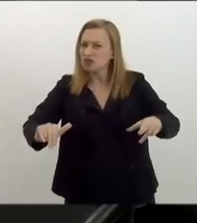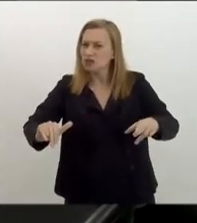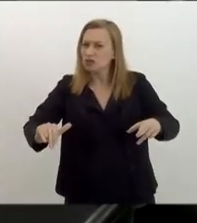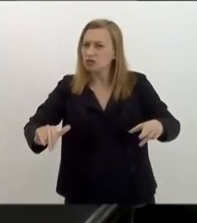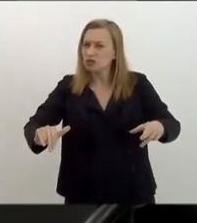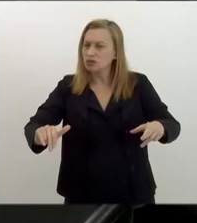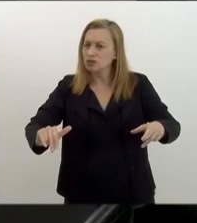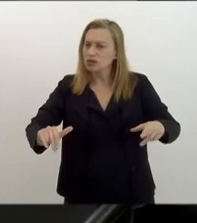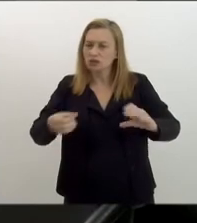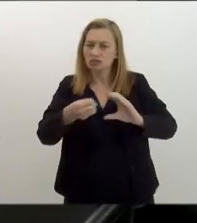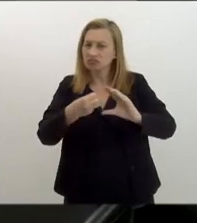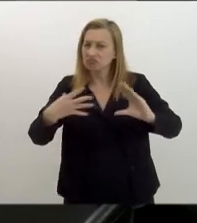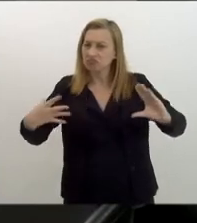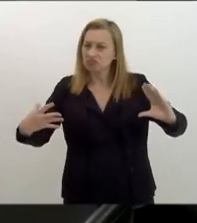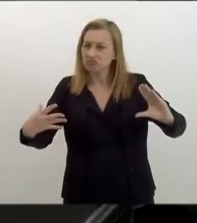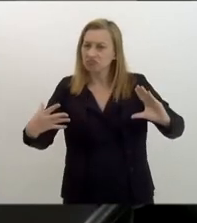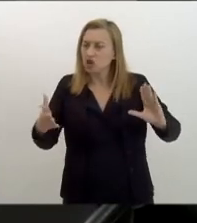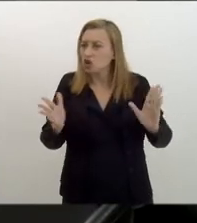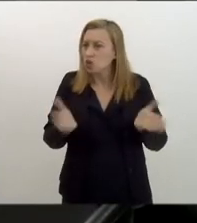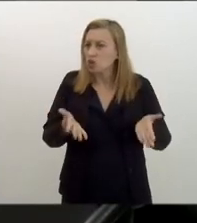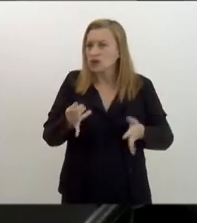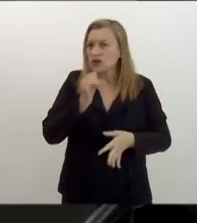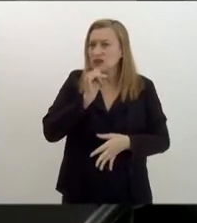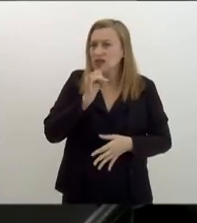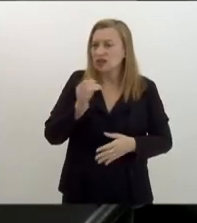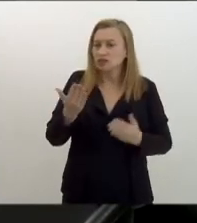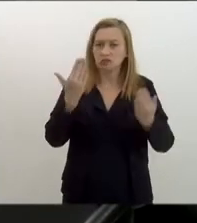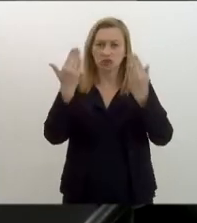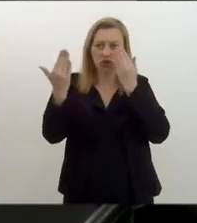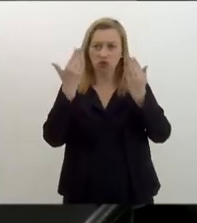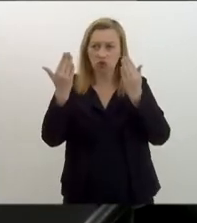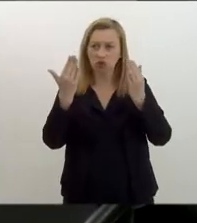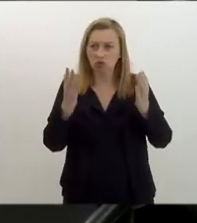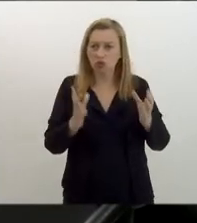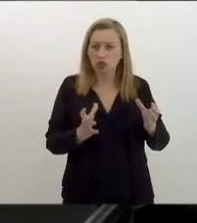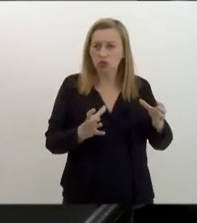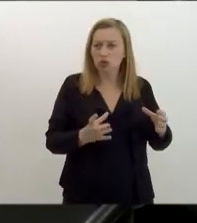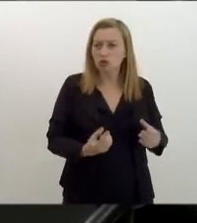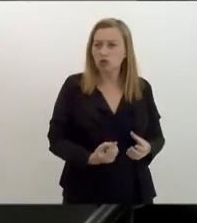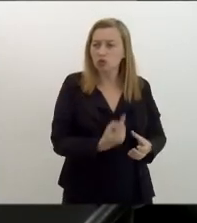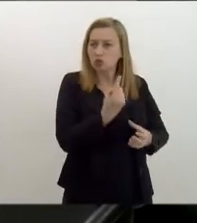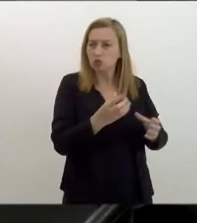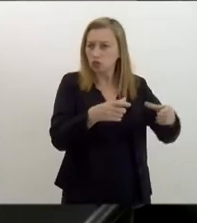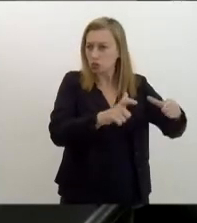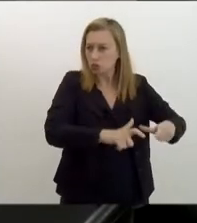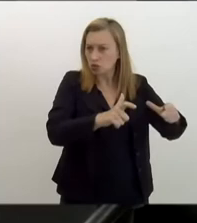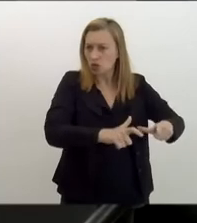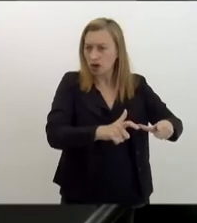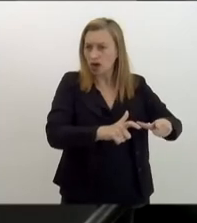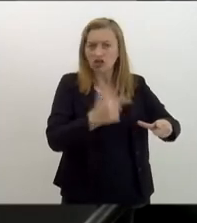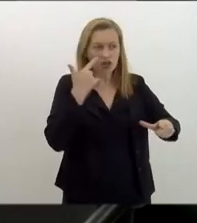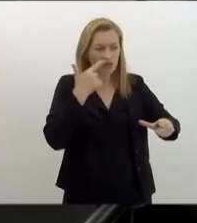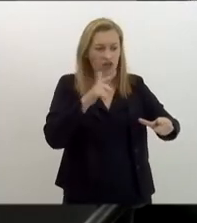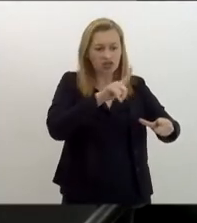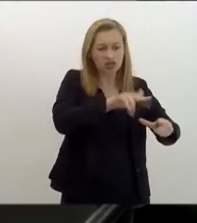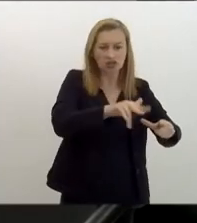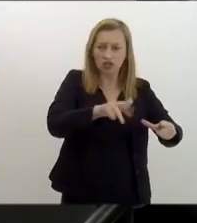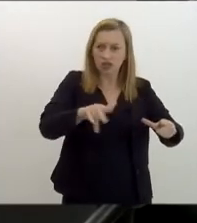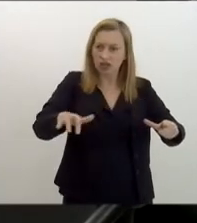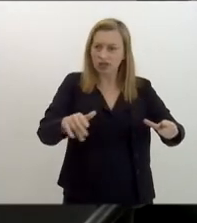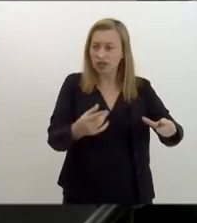é características que hoje por exemplo se colocar os psicólogos no mesmo lugar a gente já começa a ter uma diferenciação